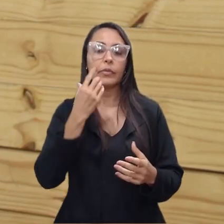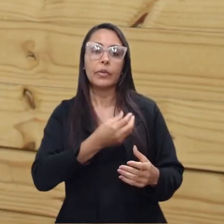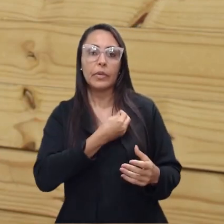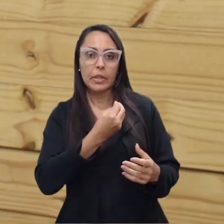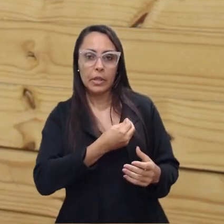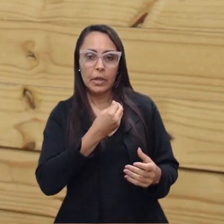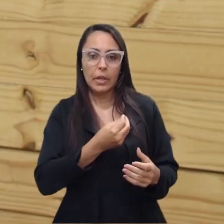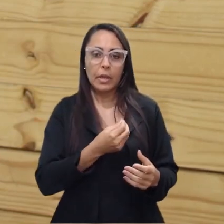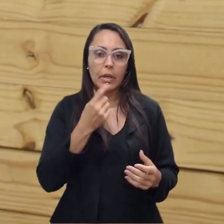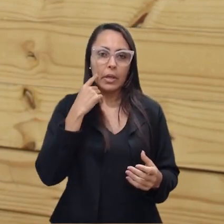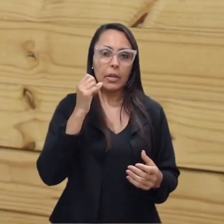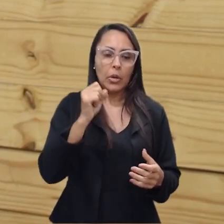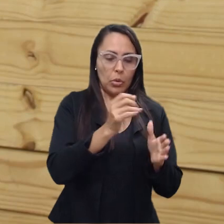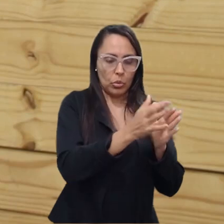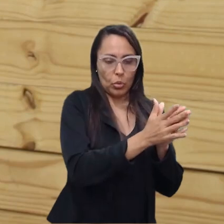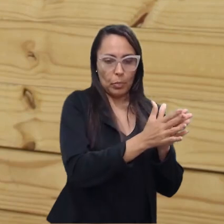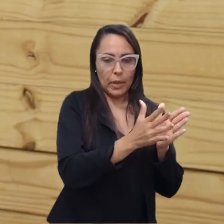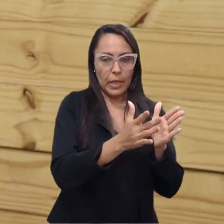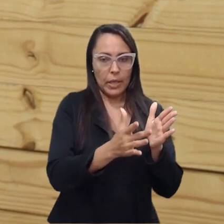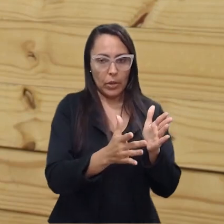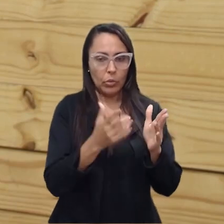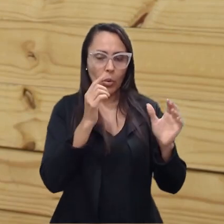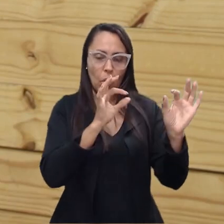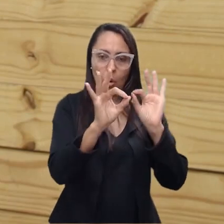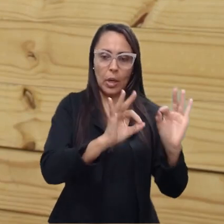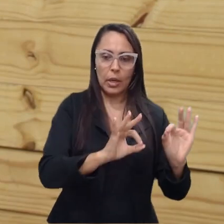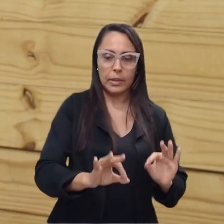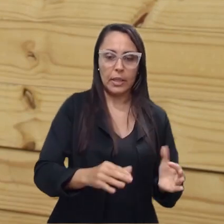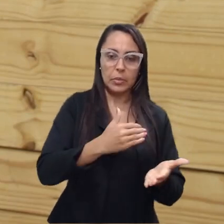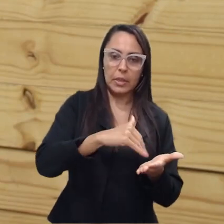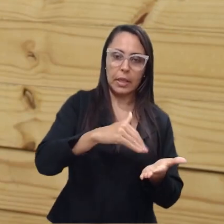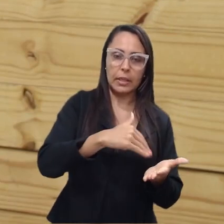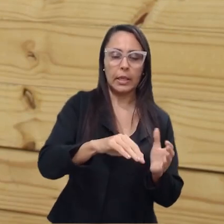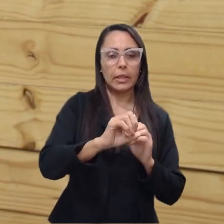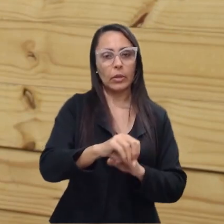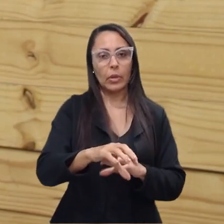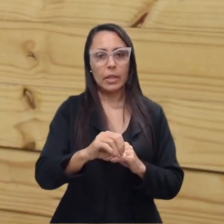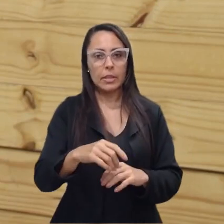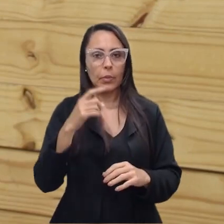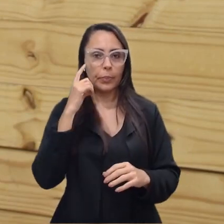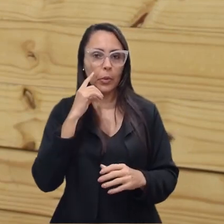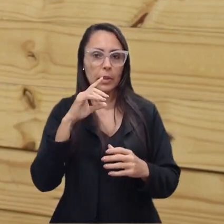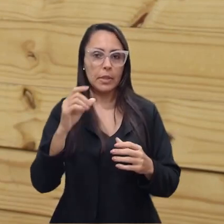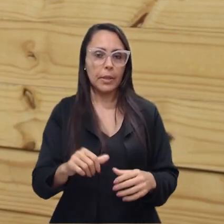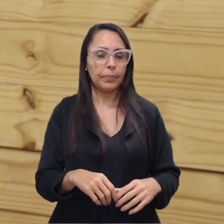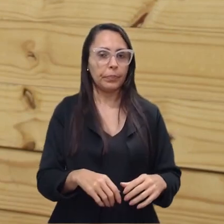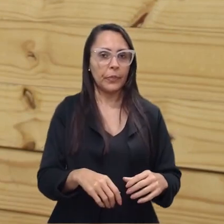vai vivenciar o recesso escolar naquele período que é definido pela Secretaria da Educação, que pode ser